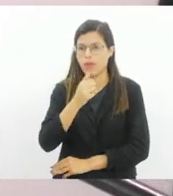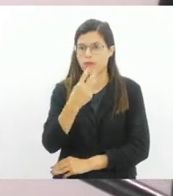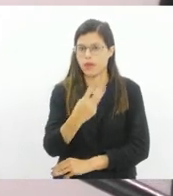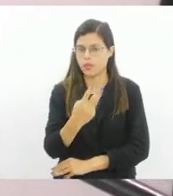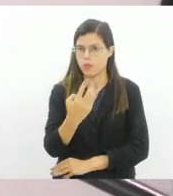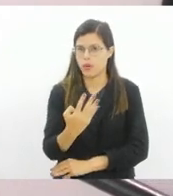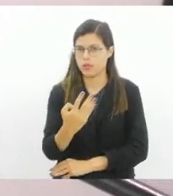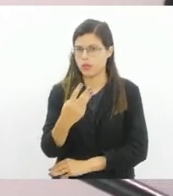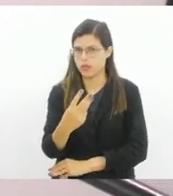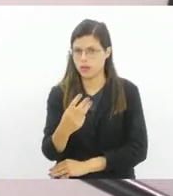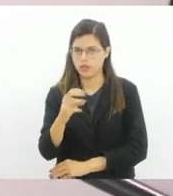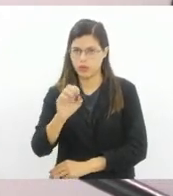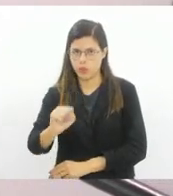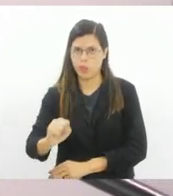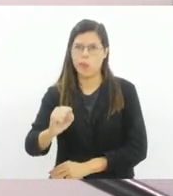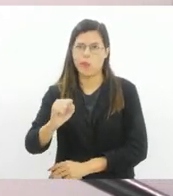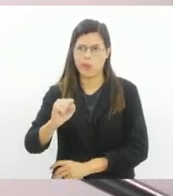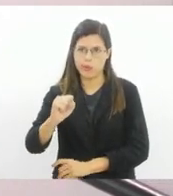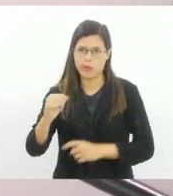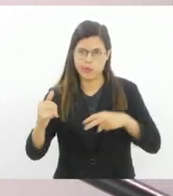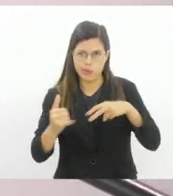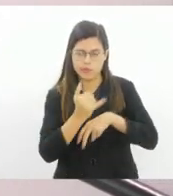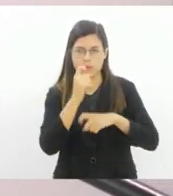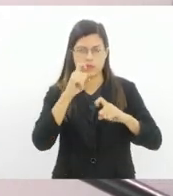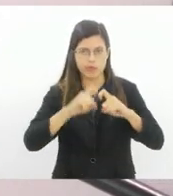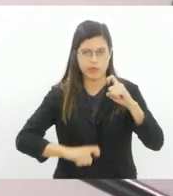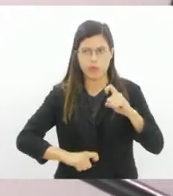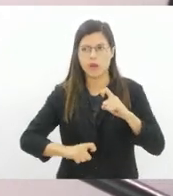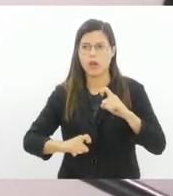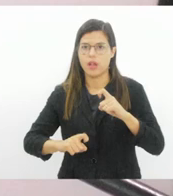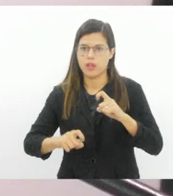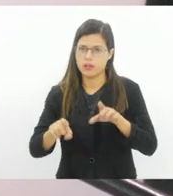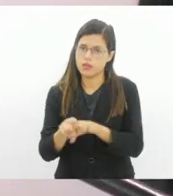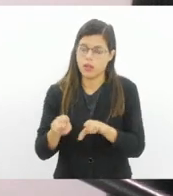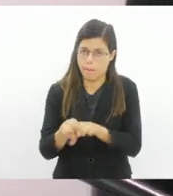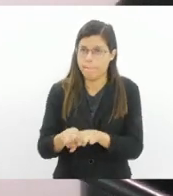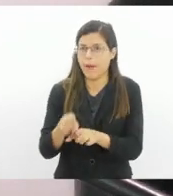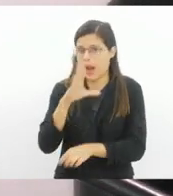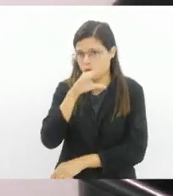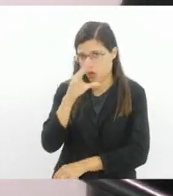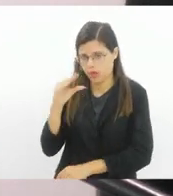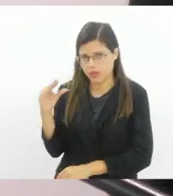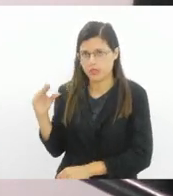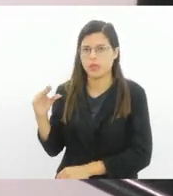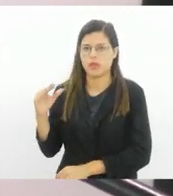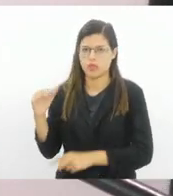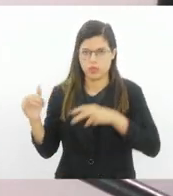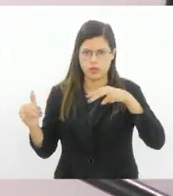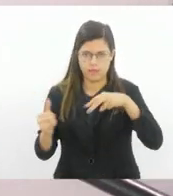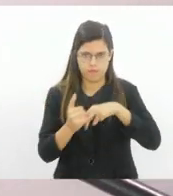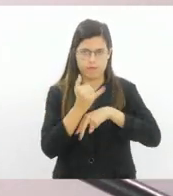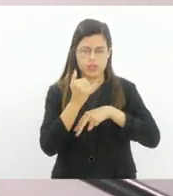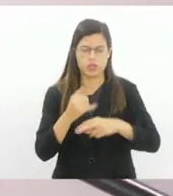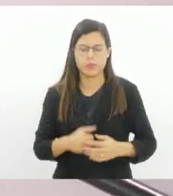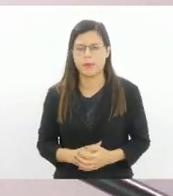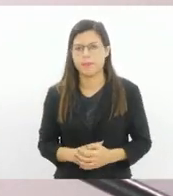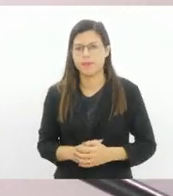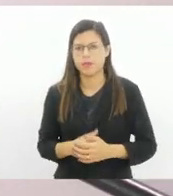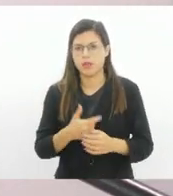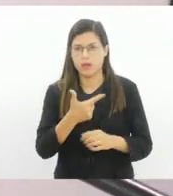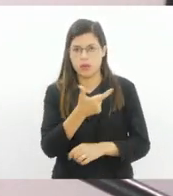3.438 mulheres vítimas de estupro de vulnerável, então, mulheres e meninas vítimas de estupro de vulnerável. E